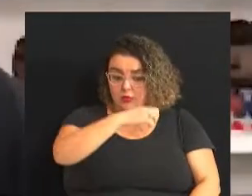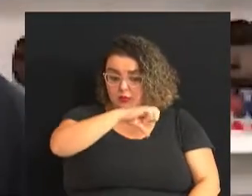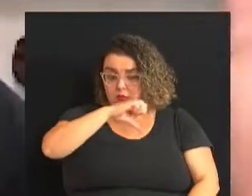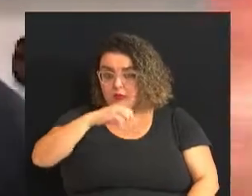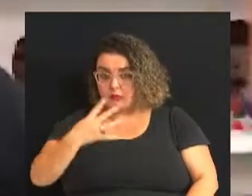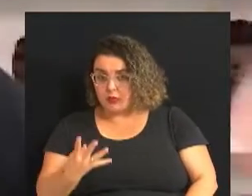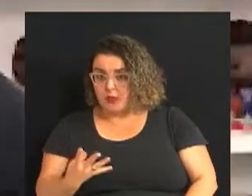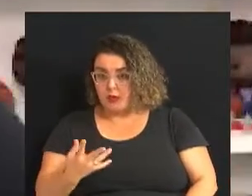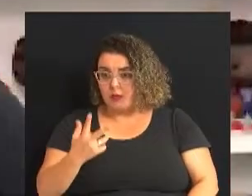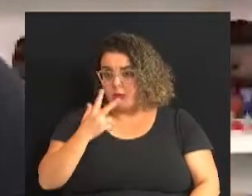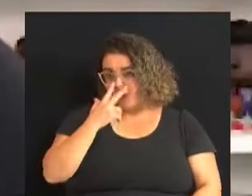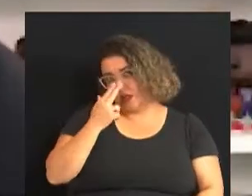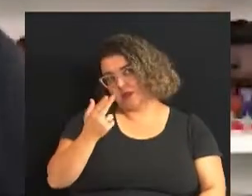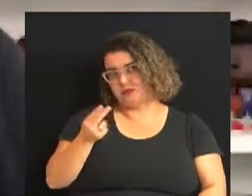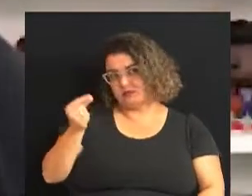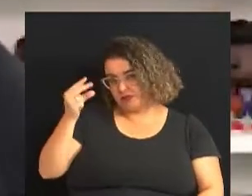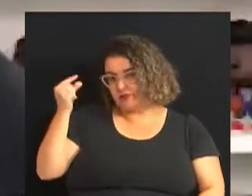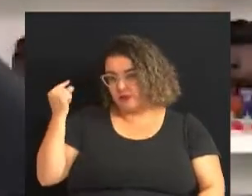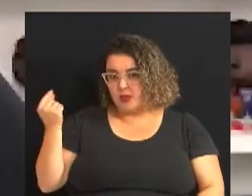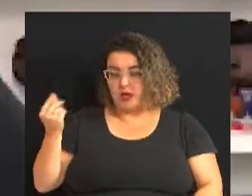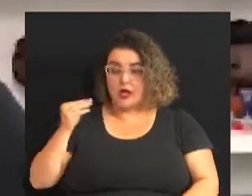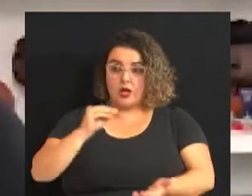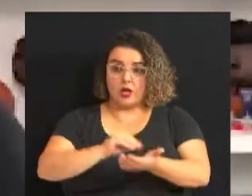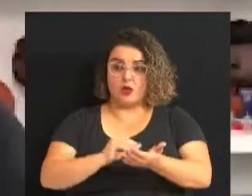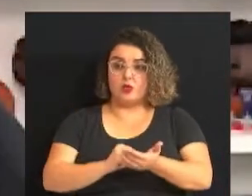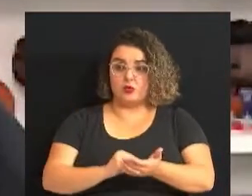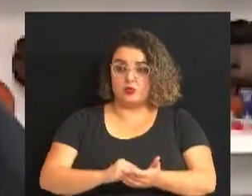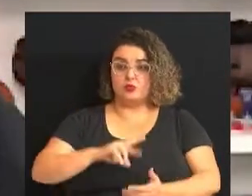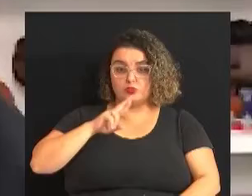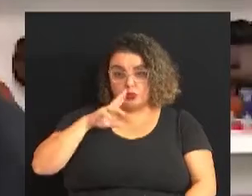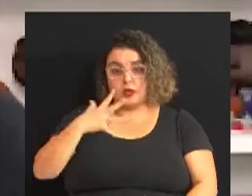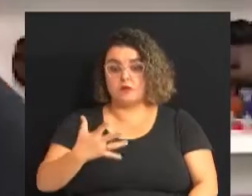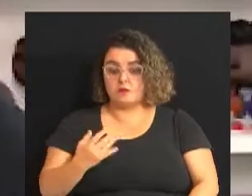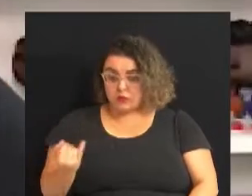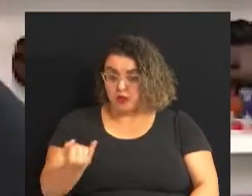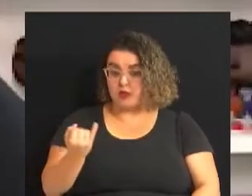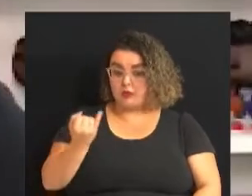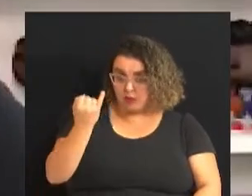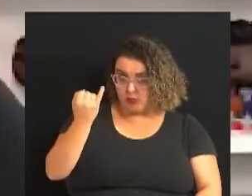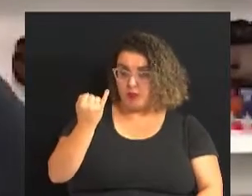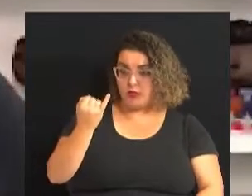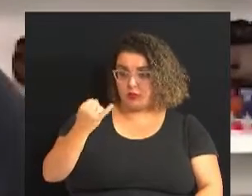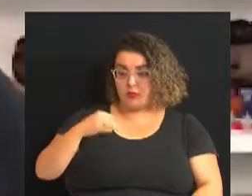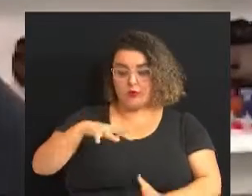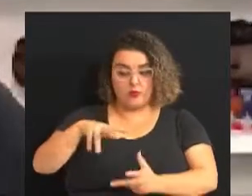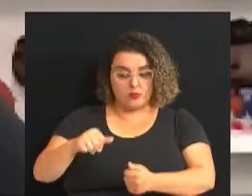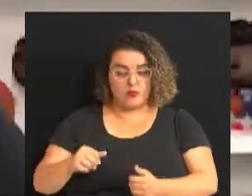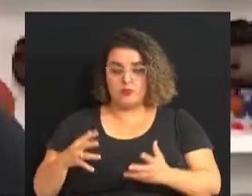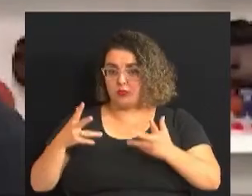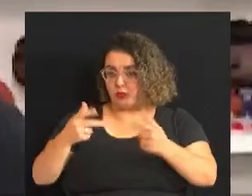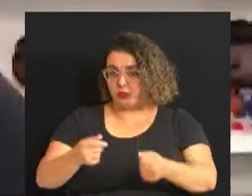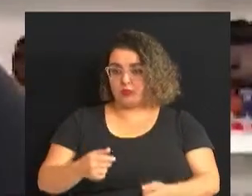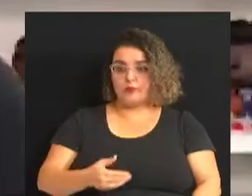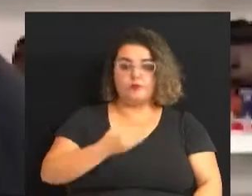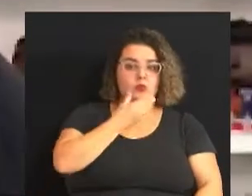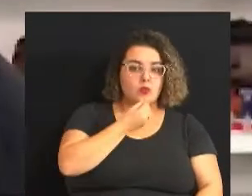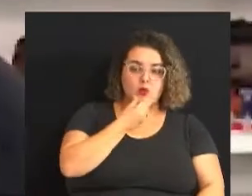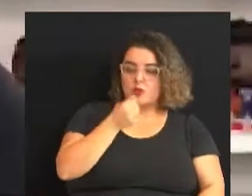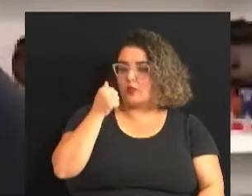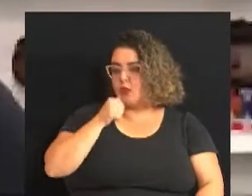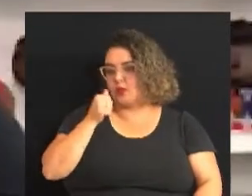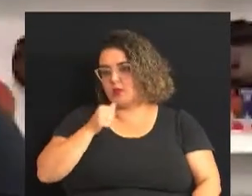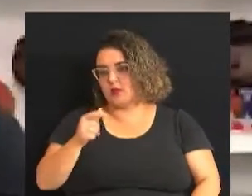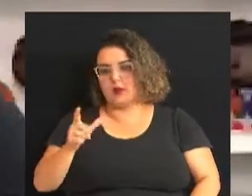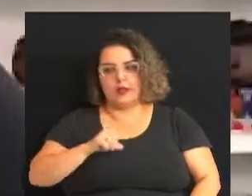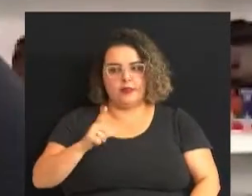parecer tanto tempo assim, mas é o último grande resultado expressivo internacionalmente falando, tanto no masculino como no feminino. Obviamente tem a